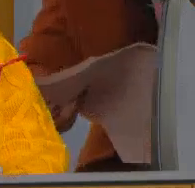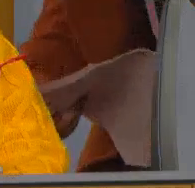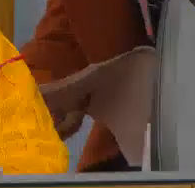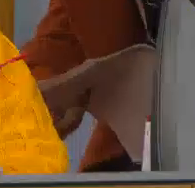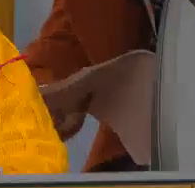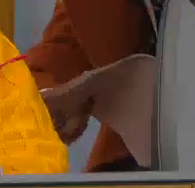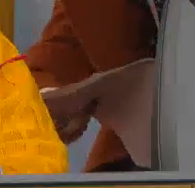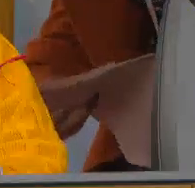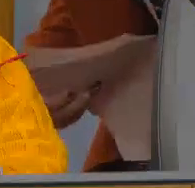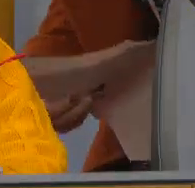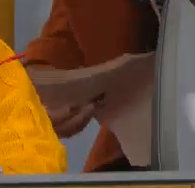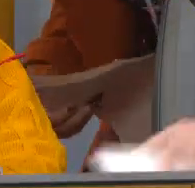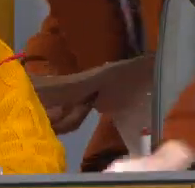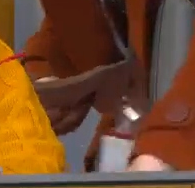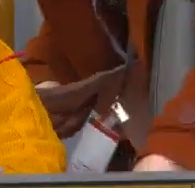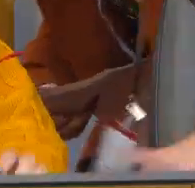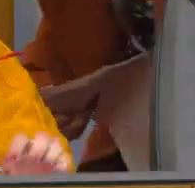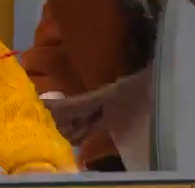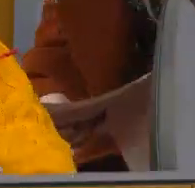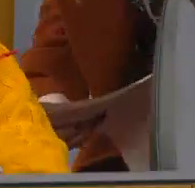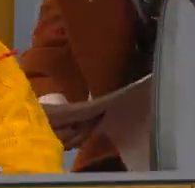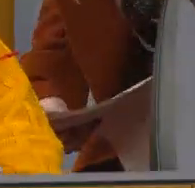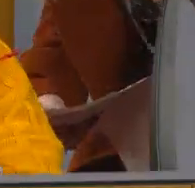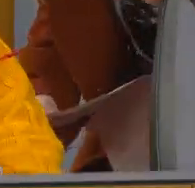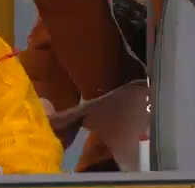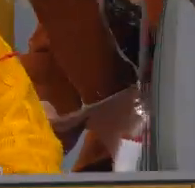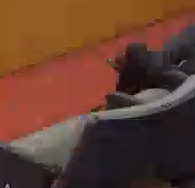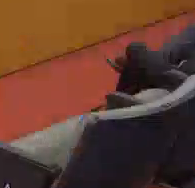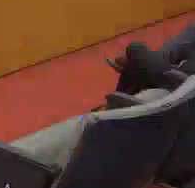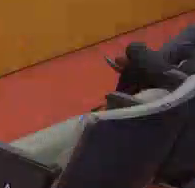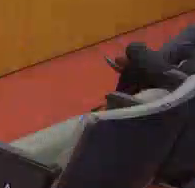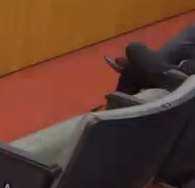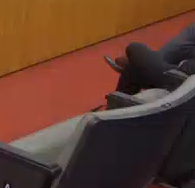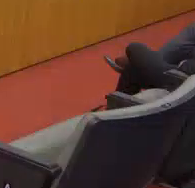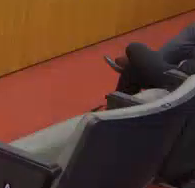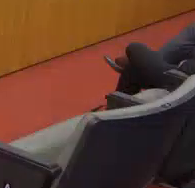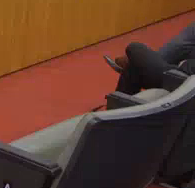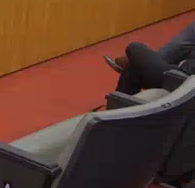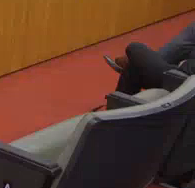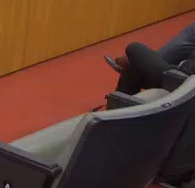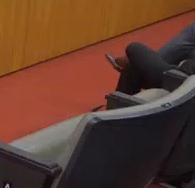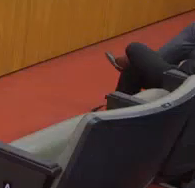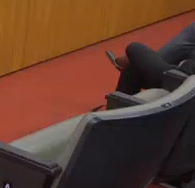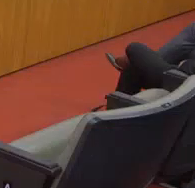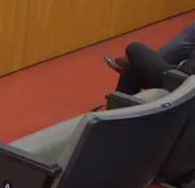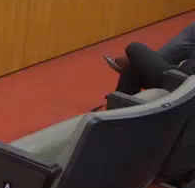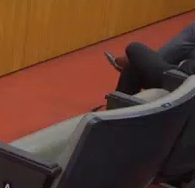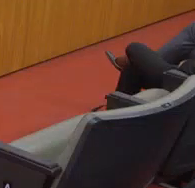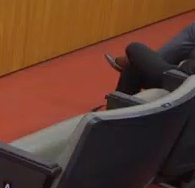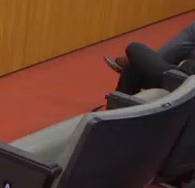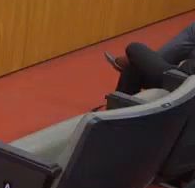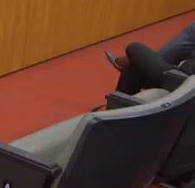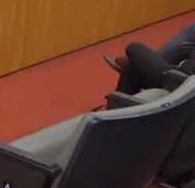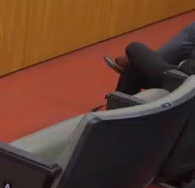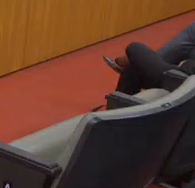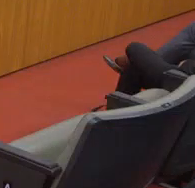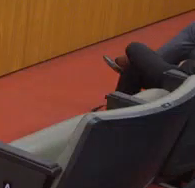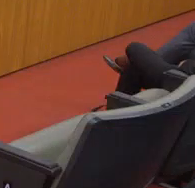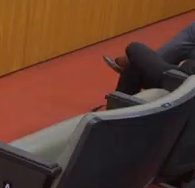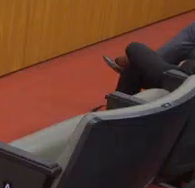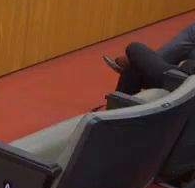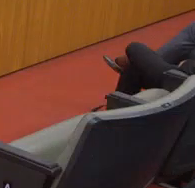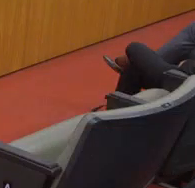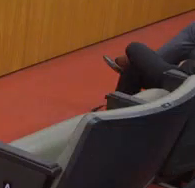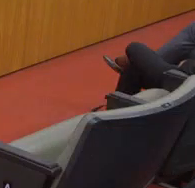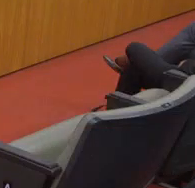do Assembleia Fiscaliza, prestação de contas da vigésima legislatura processo, no qual